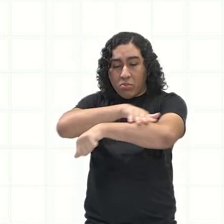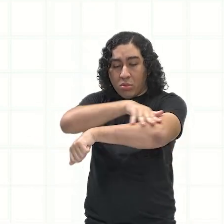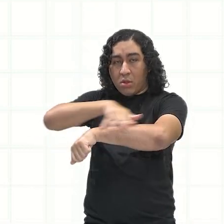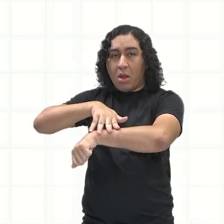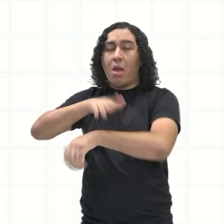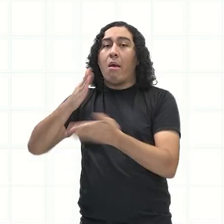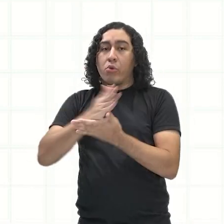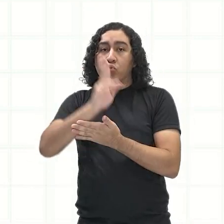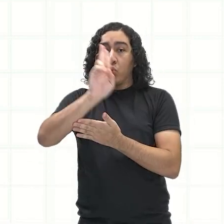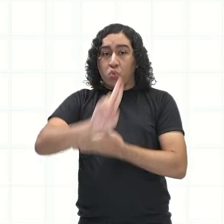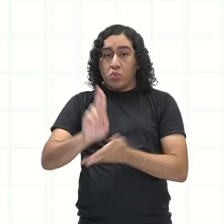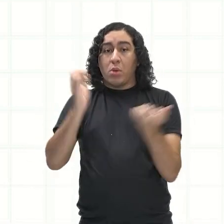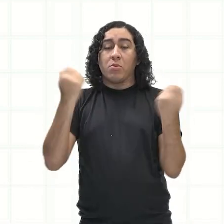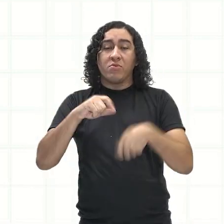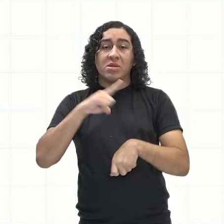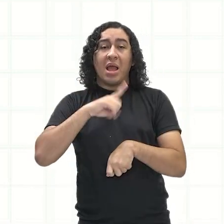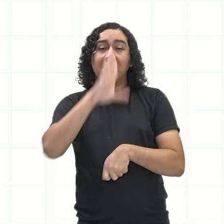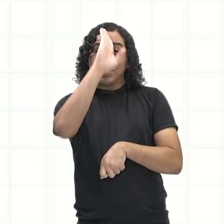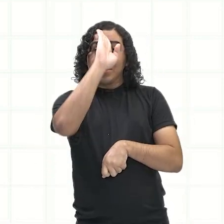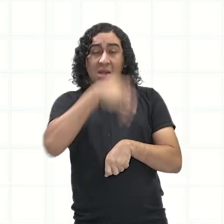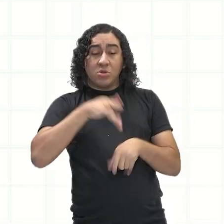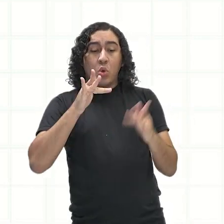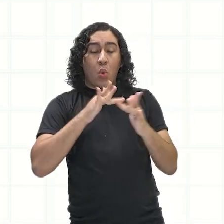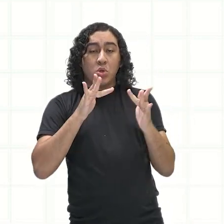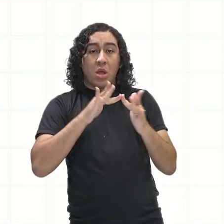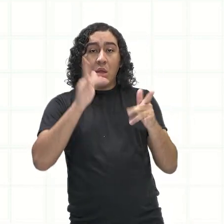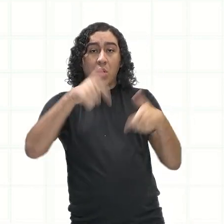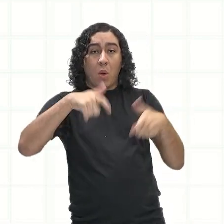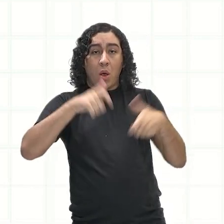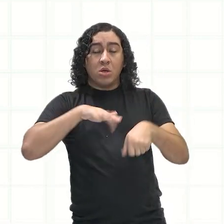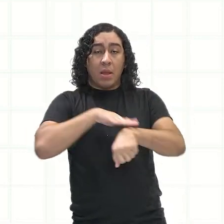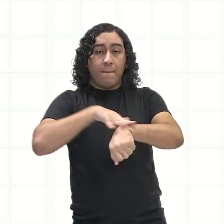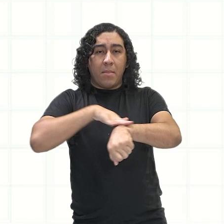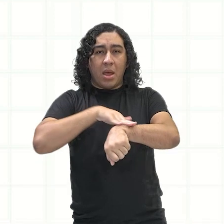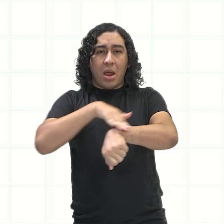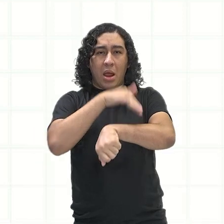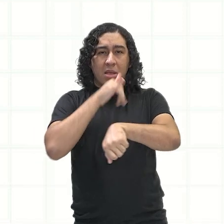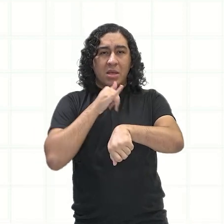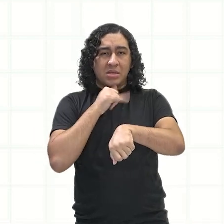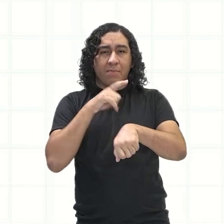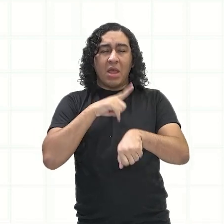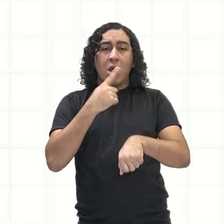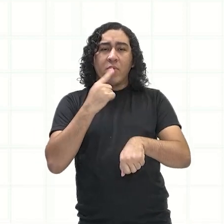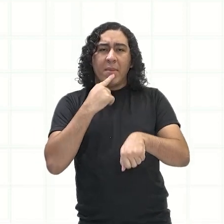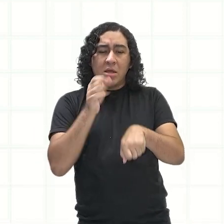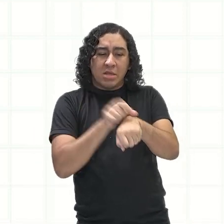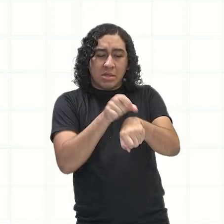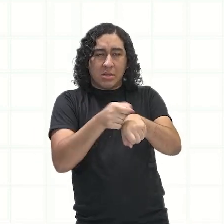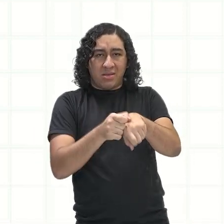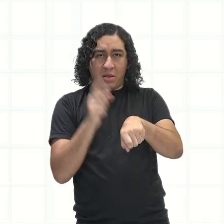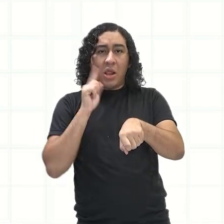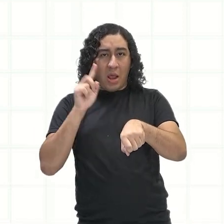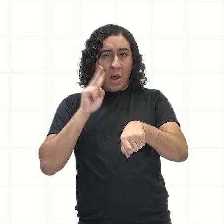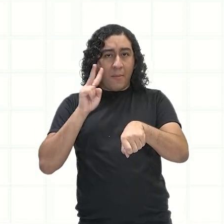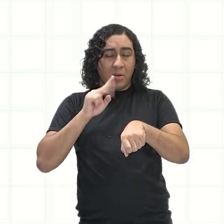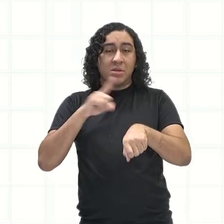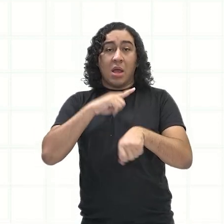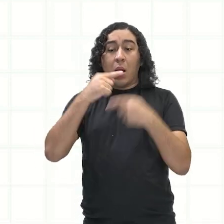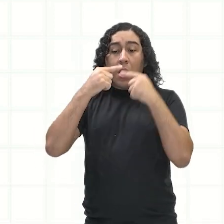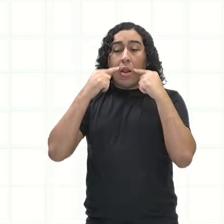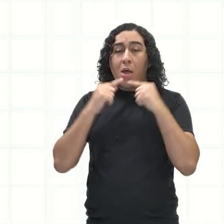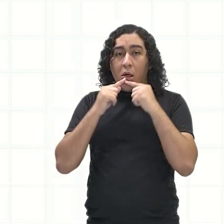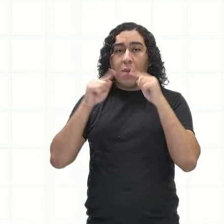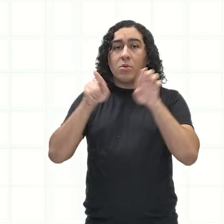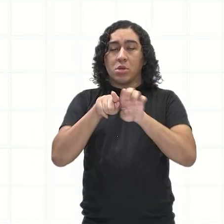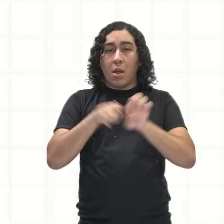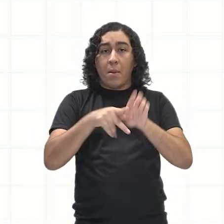vão ser aplicados diretamente nas lesões, né? Naquelas feridinhas como a gente pôde observar, tanto a do lábio quanto